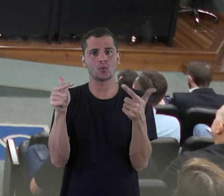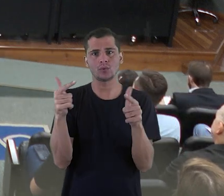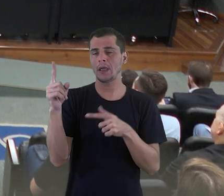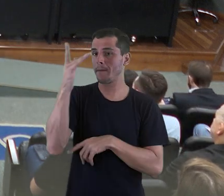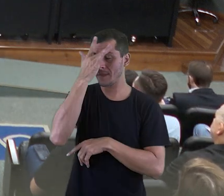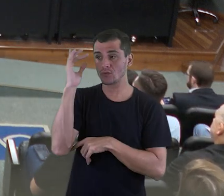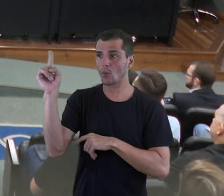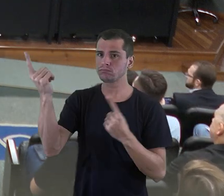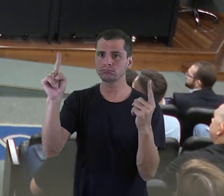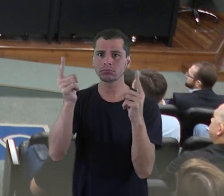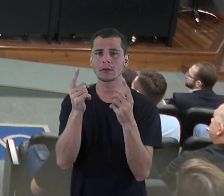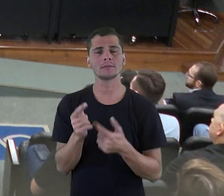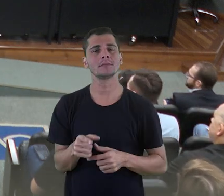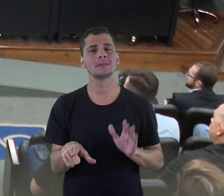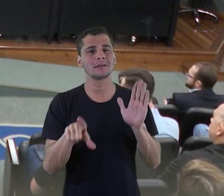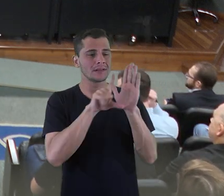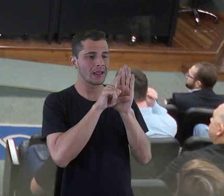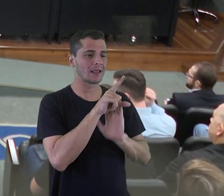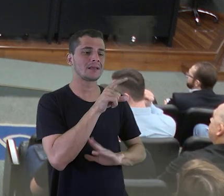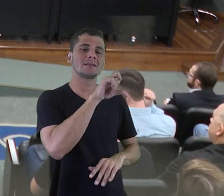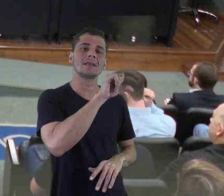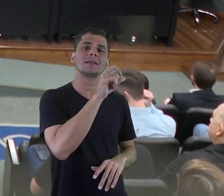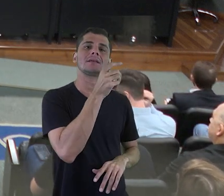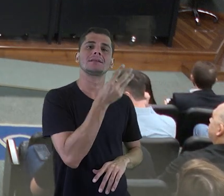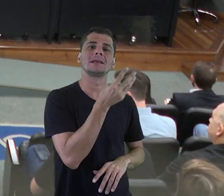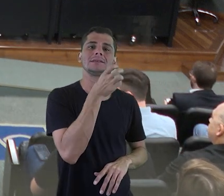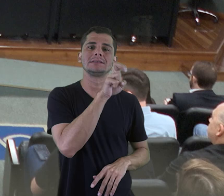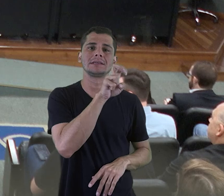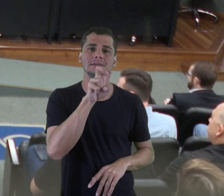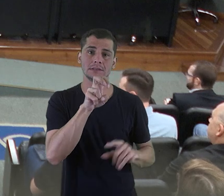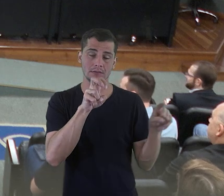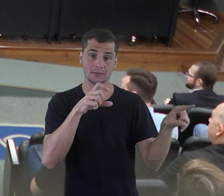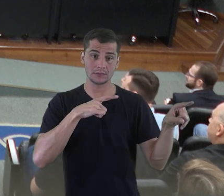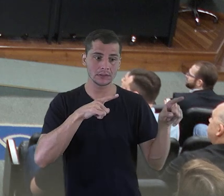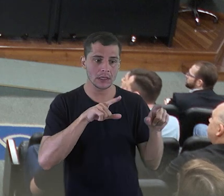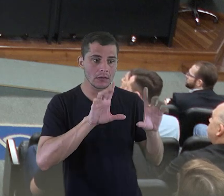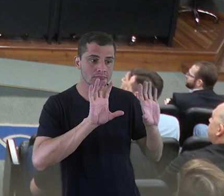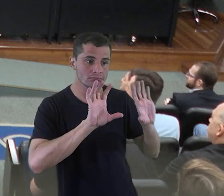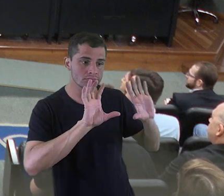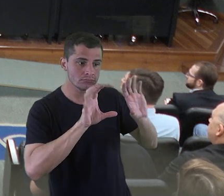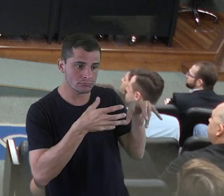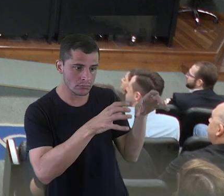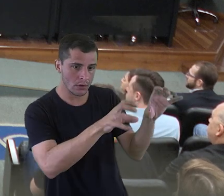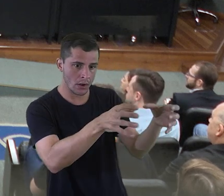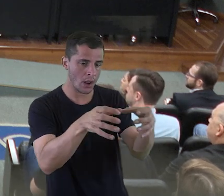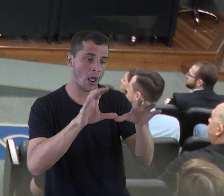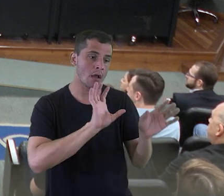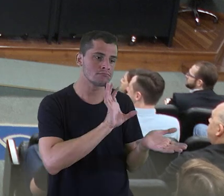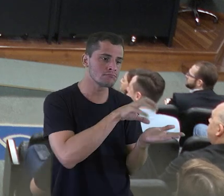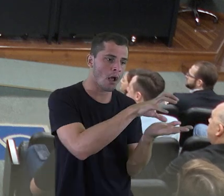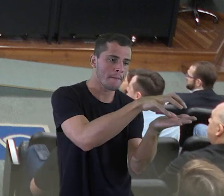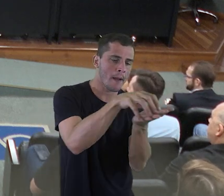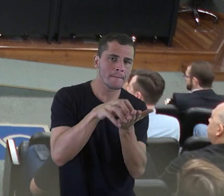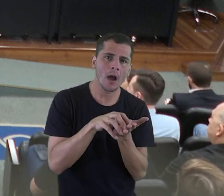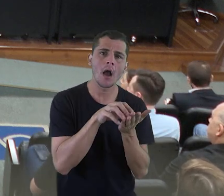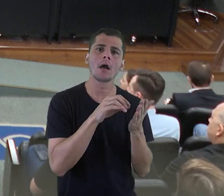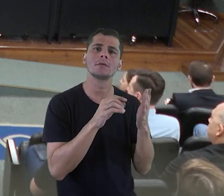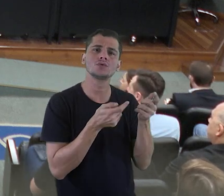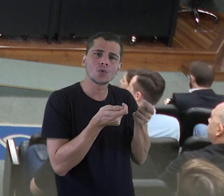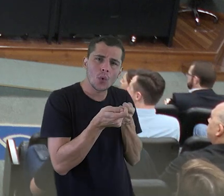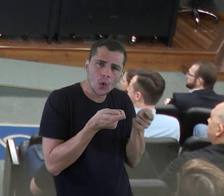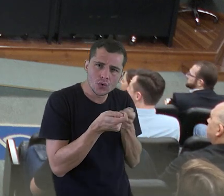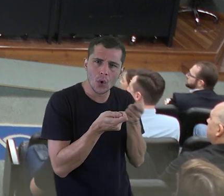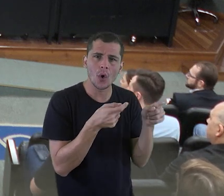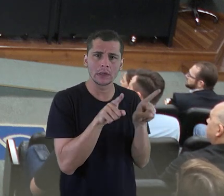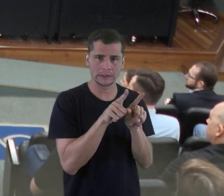aplicar as sanções ao exercer a fiscalização órgãos de fiscalização controle e judiciais portanto ministério público